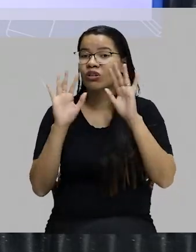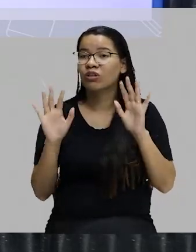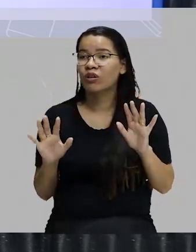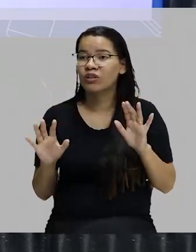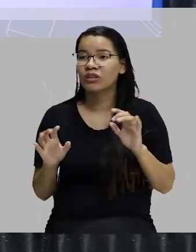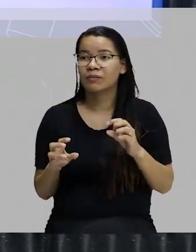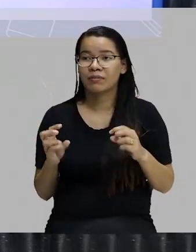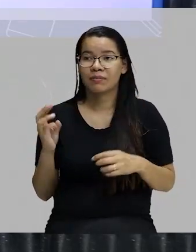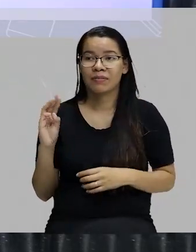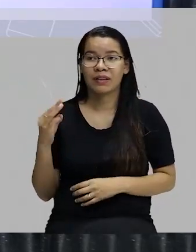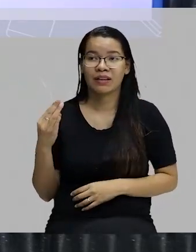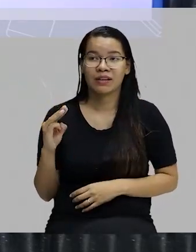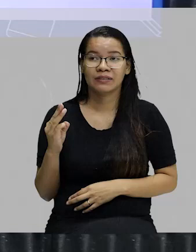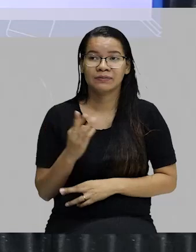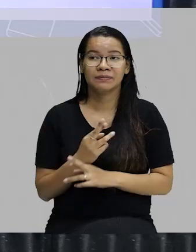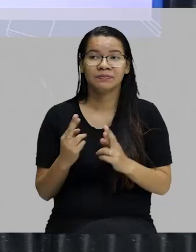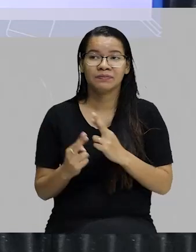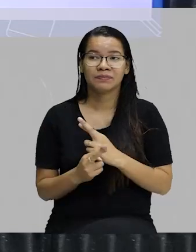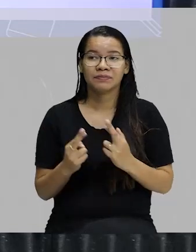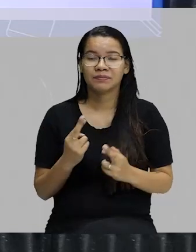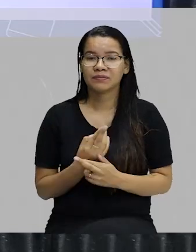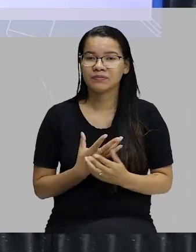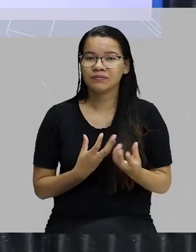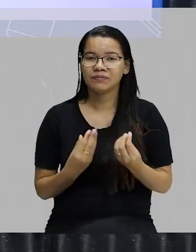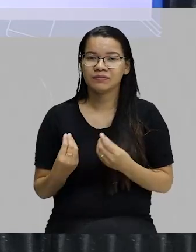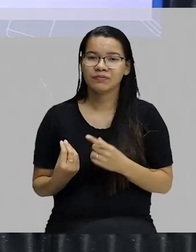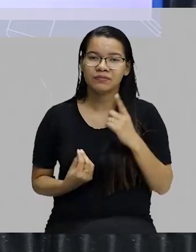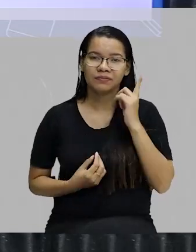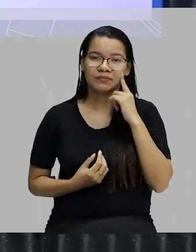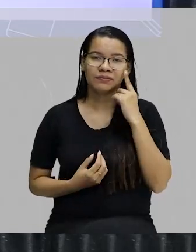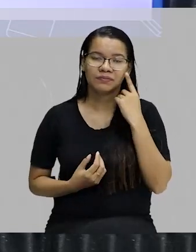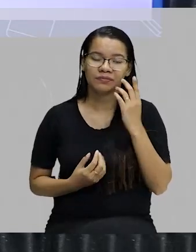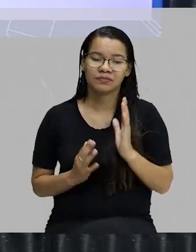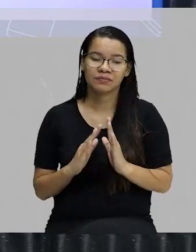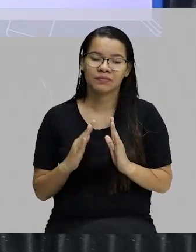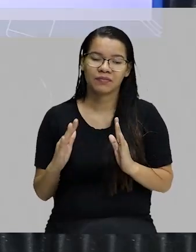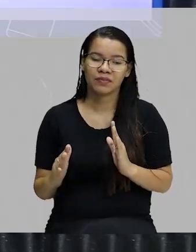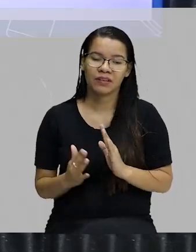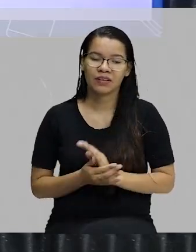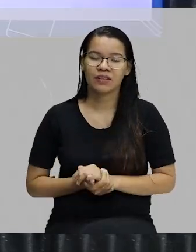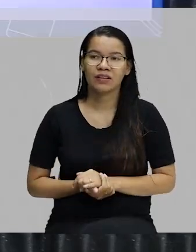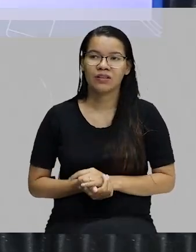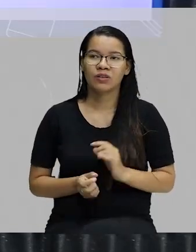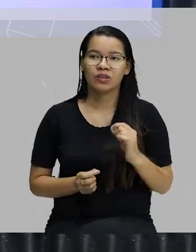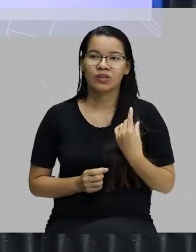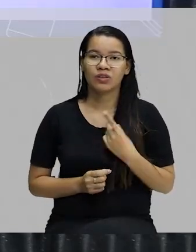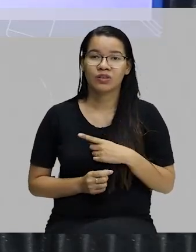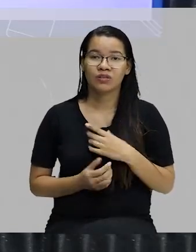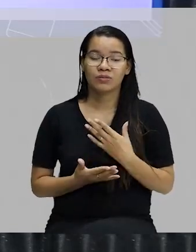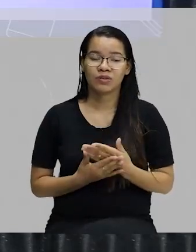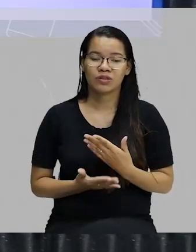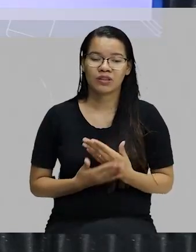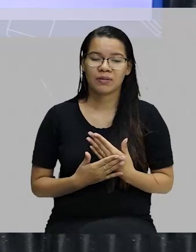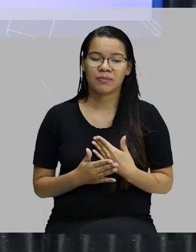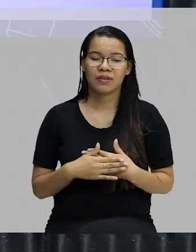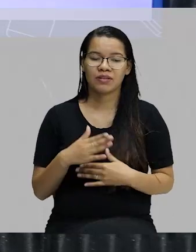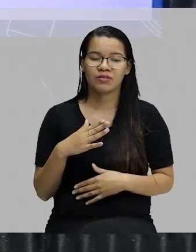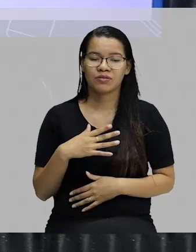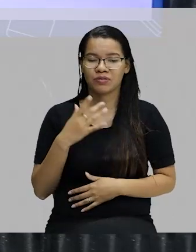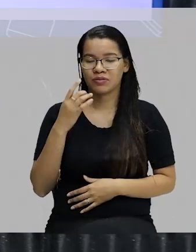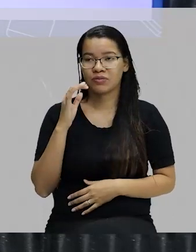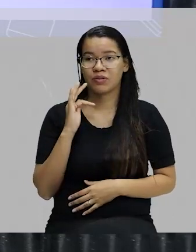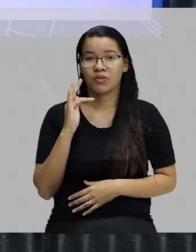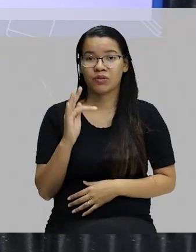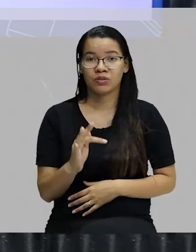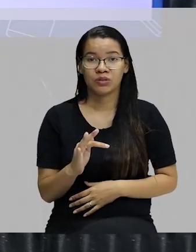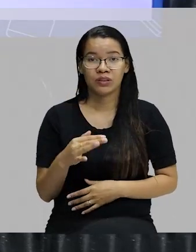lógica, matemática, eles envolvem muito a ideia de sequências, de progressões, que é o que a gente vai estudar mais lá na frente. Então, toma